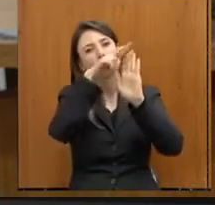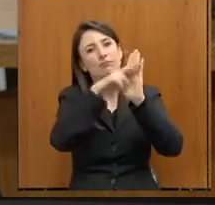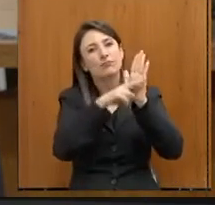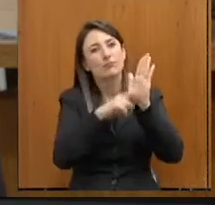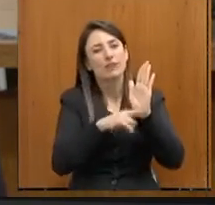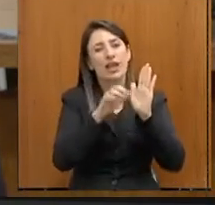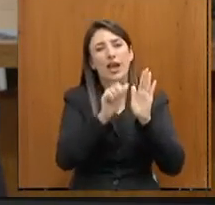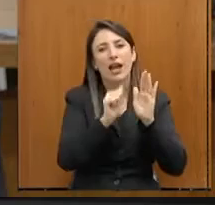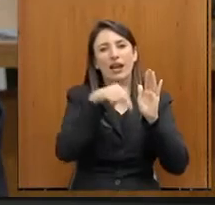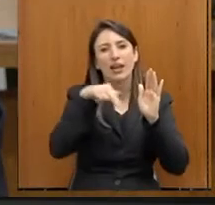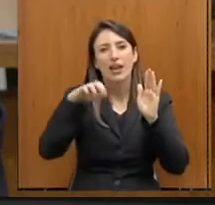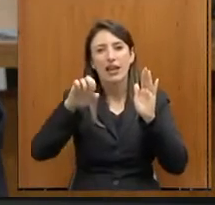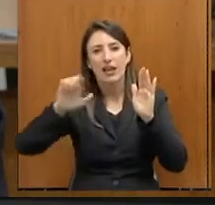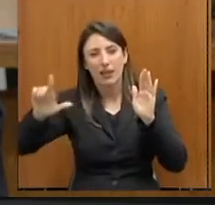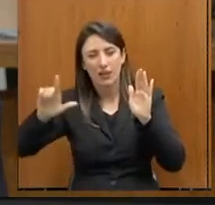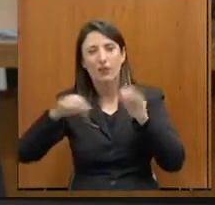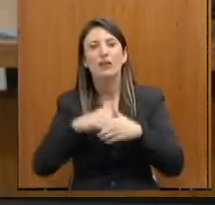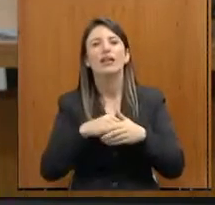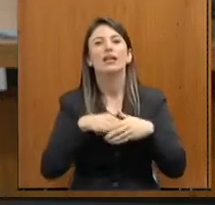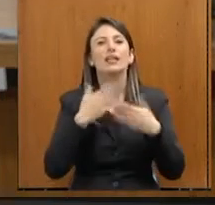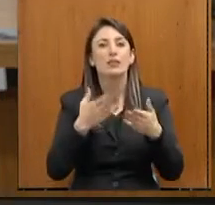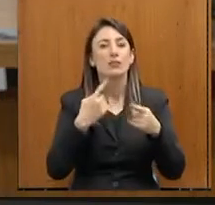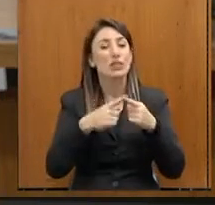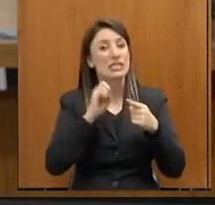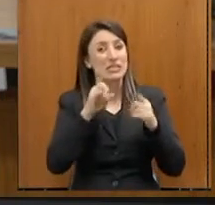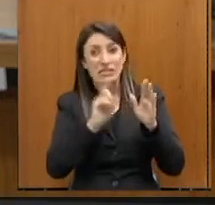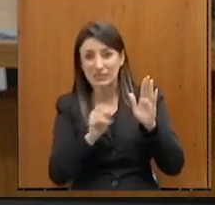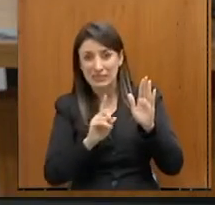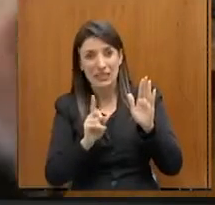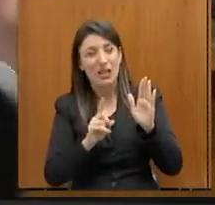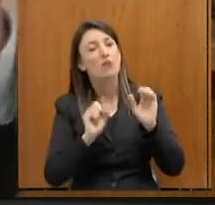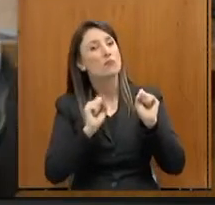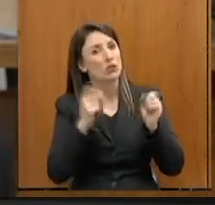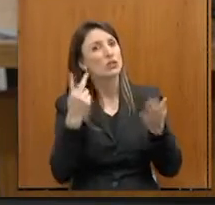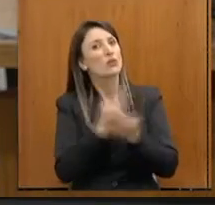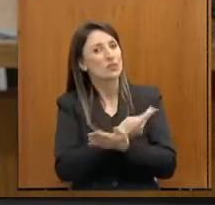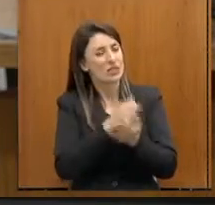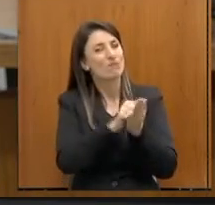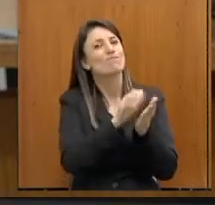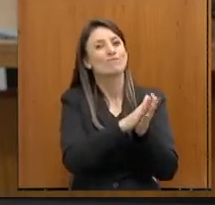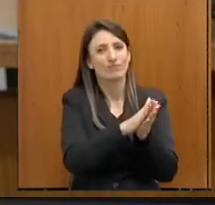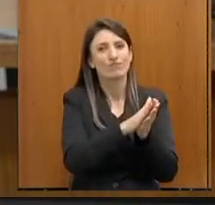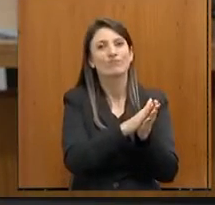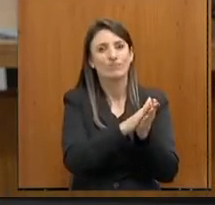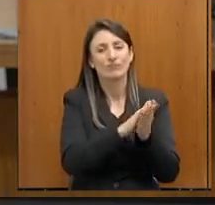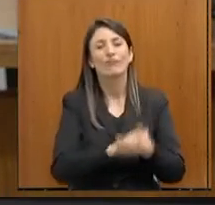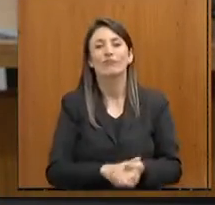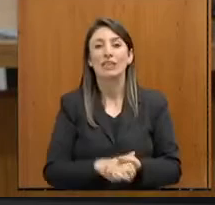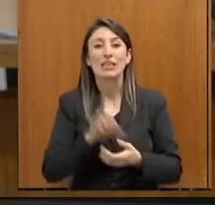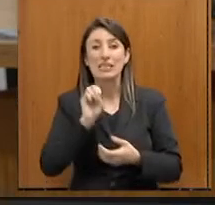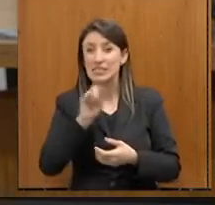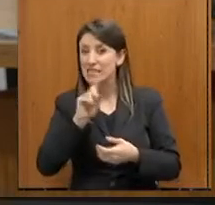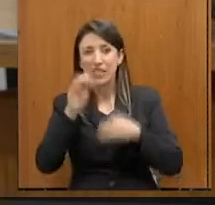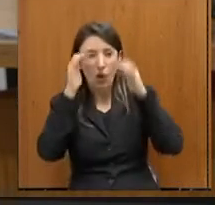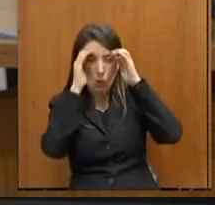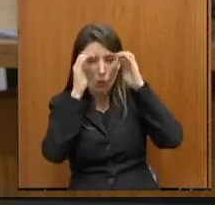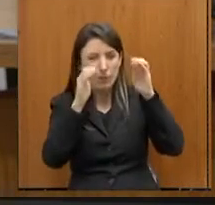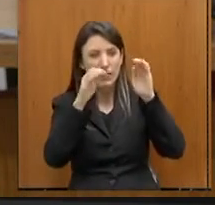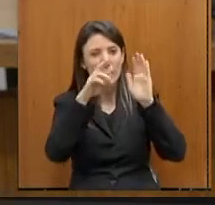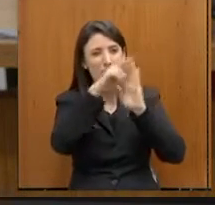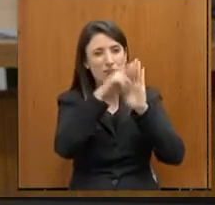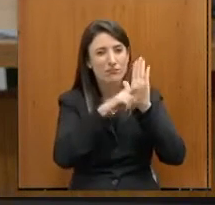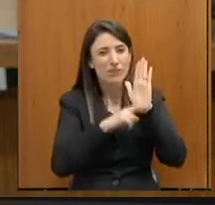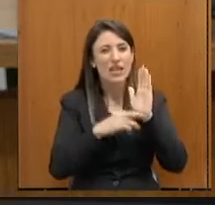regulação sob pena da caducidade da concessão se nós não tivéssemos cumpridos esses